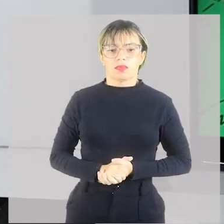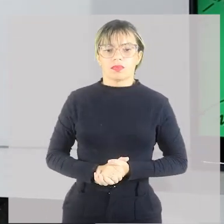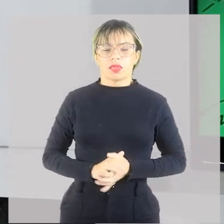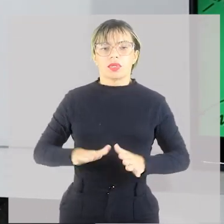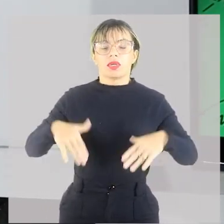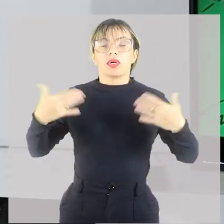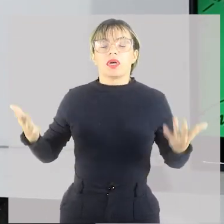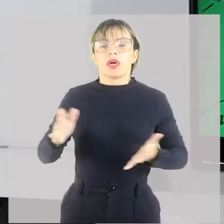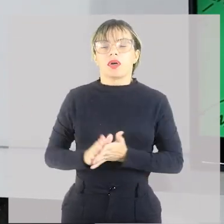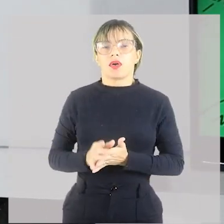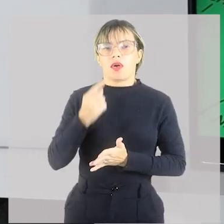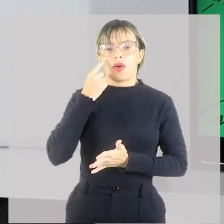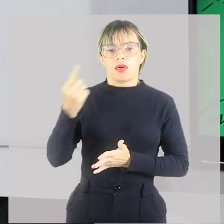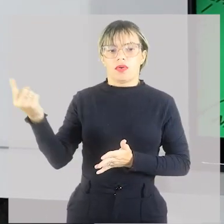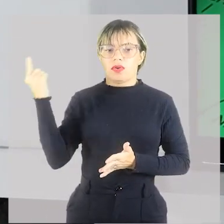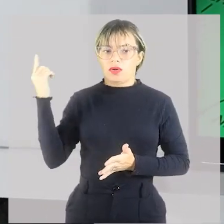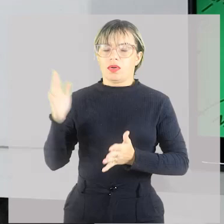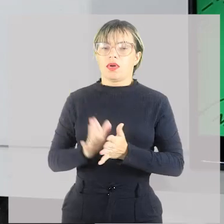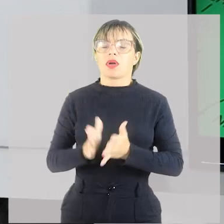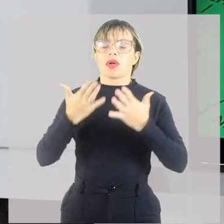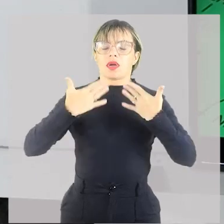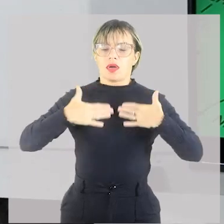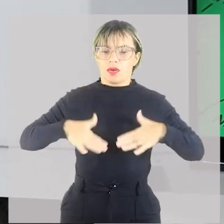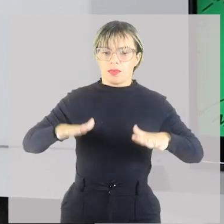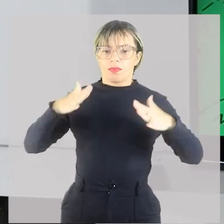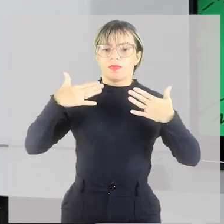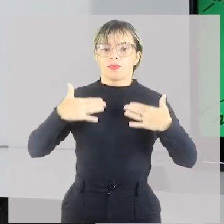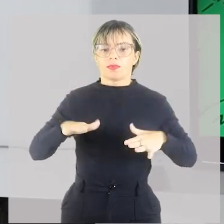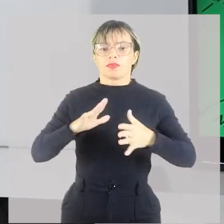Tá, Daniel, e ali? Ó, ali tu vai com calma,